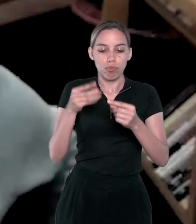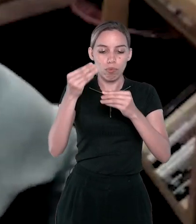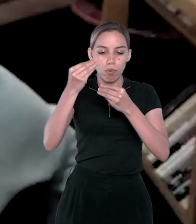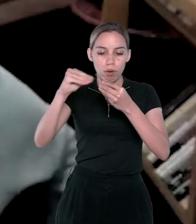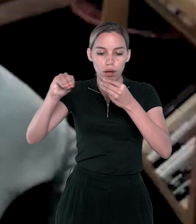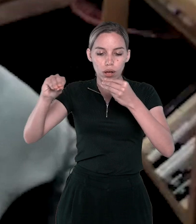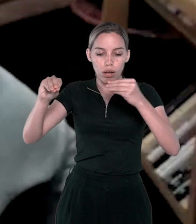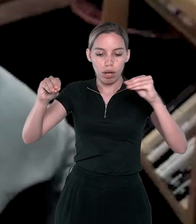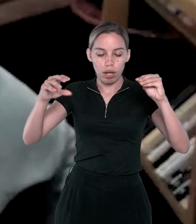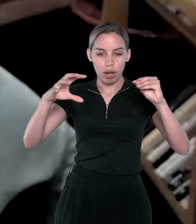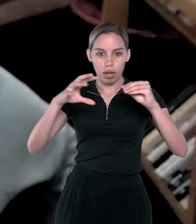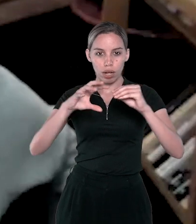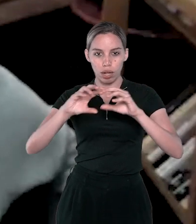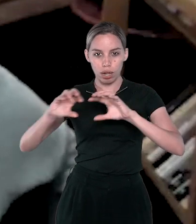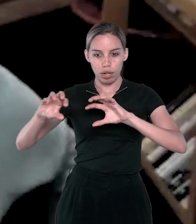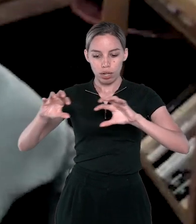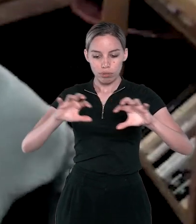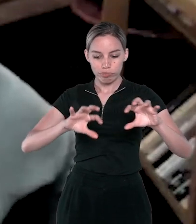me parecem ser mais